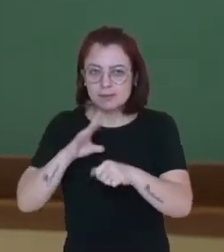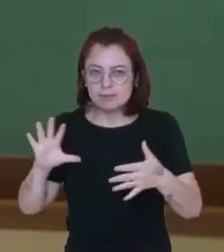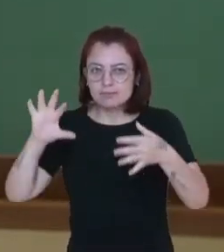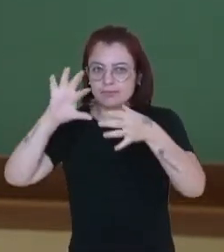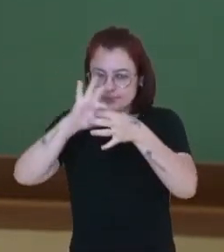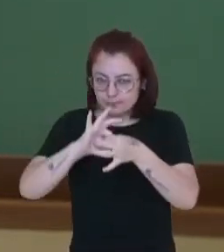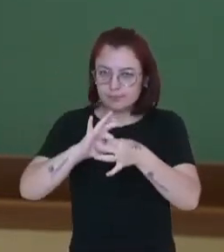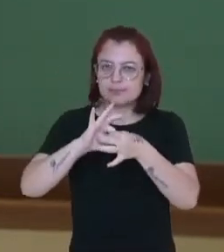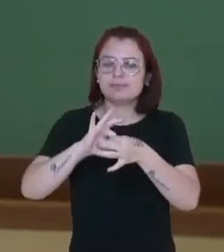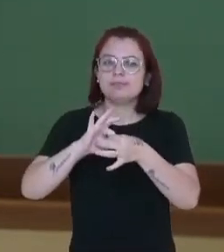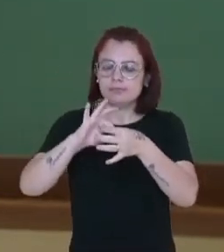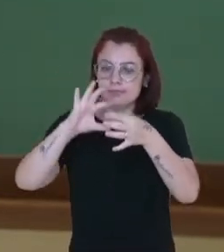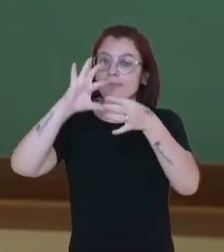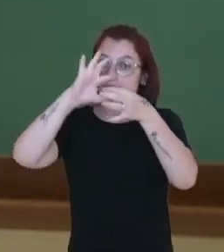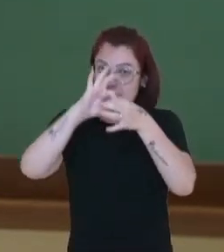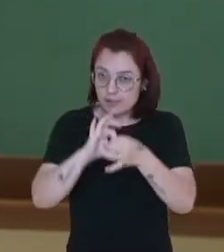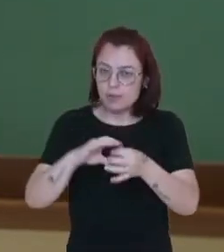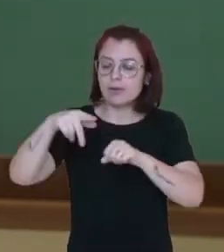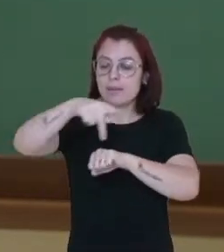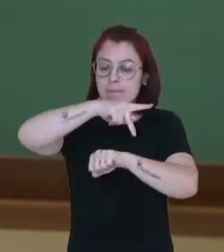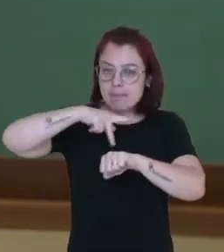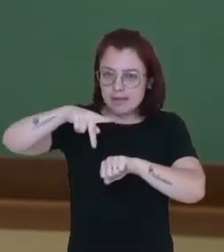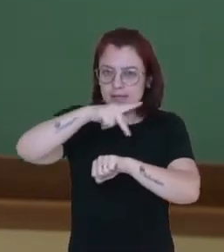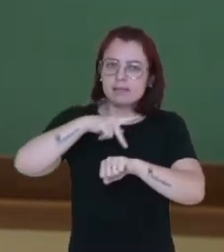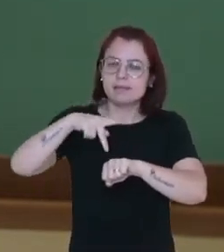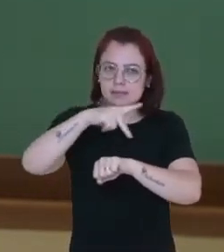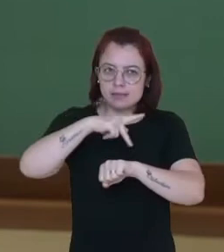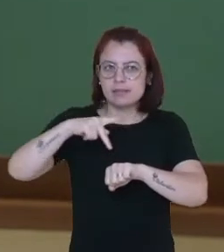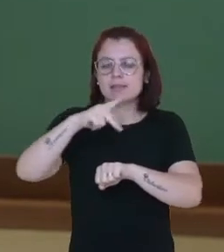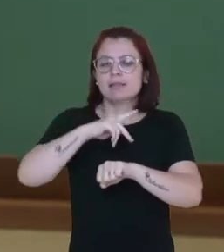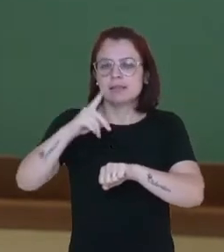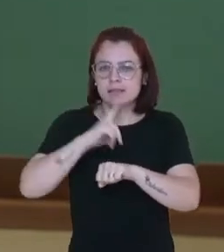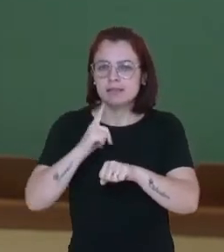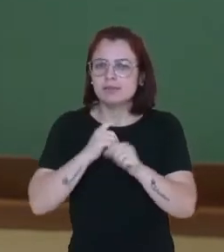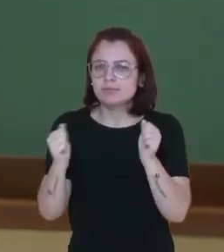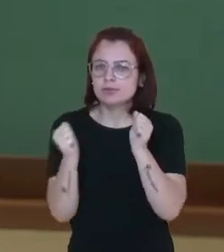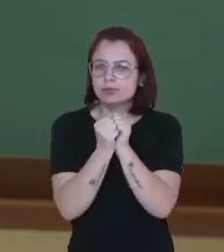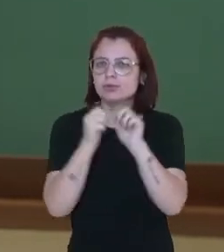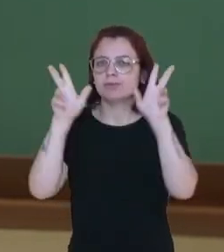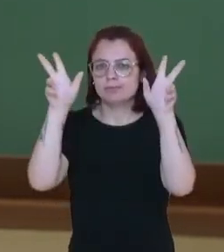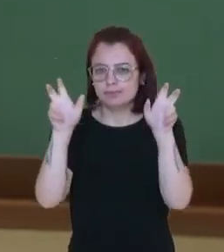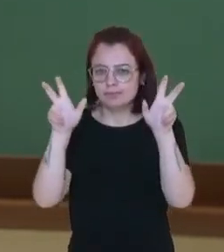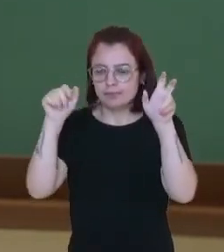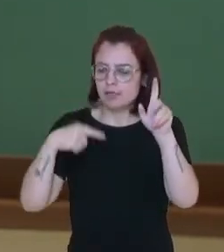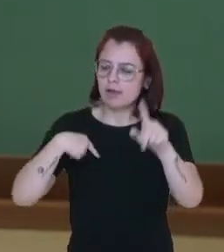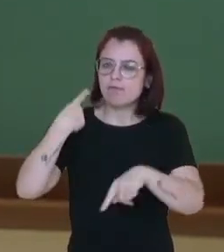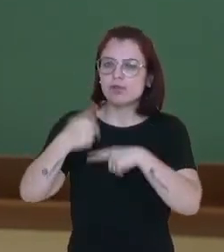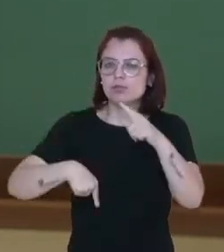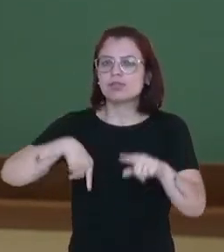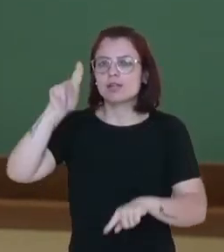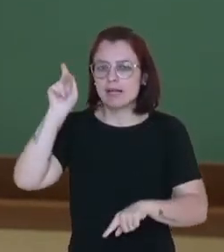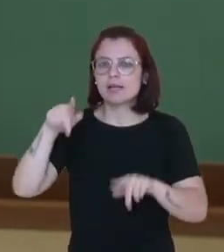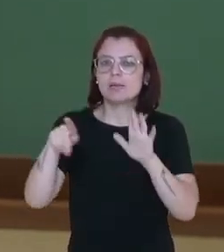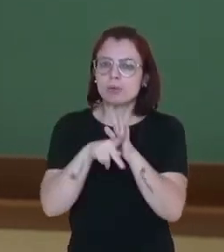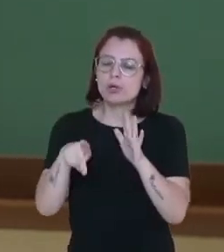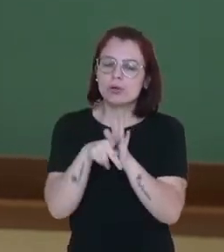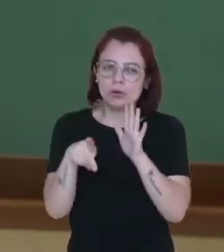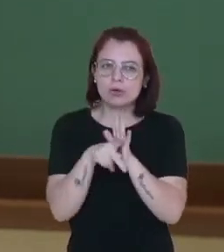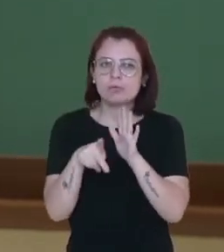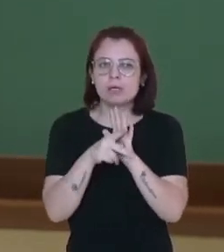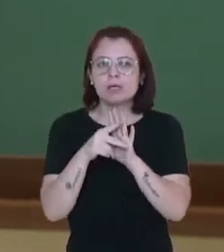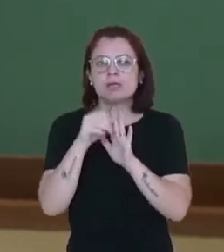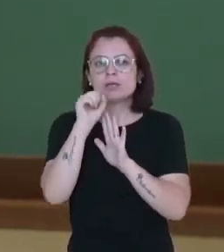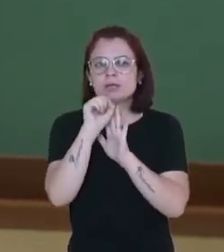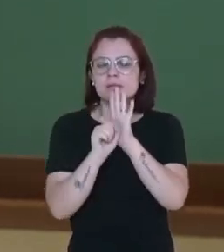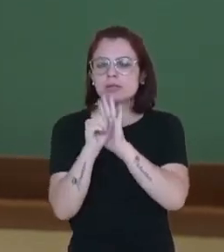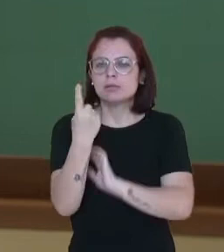sendo países, isso em 22, por acompanhar uma temática revolucionária que aconteceu em 1917